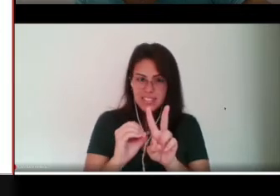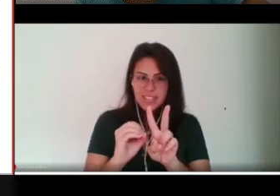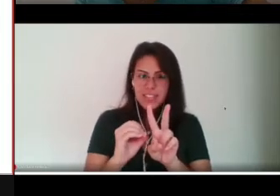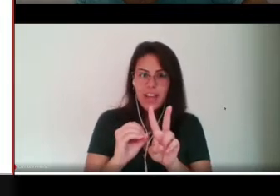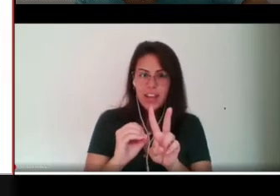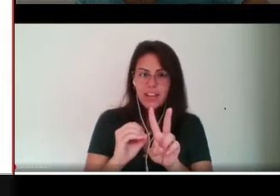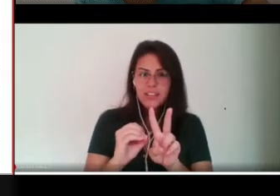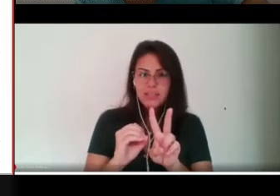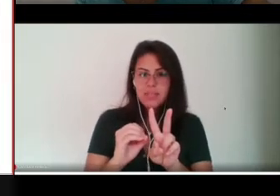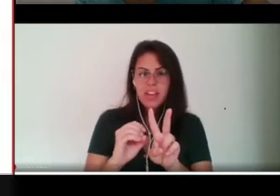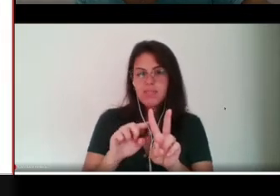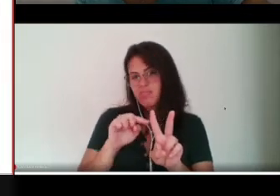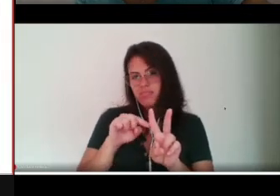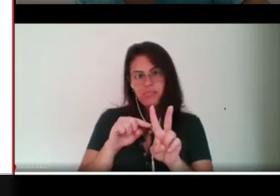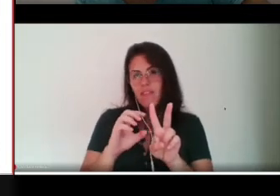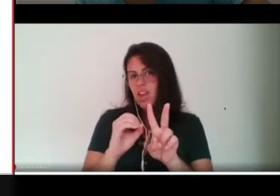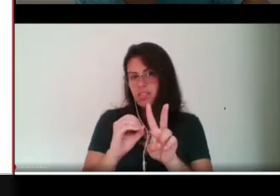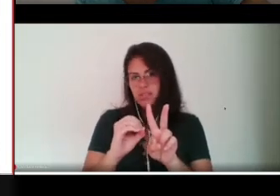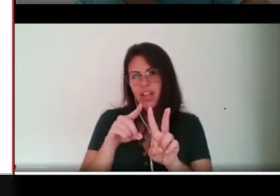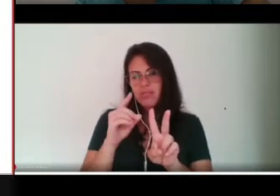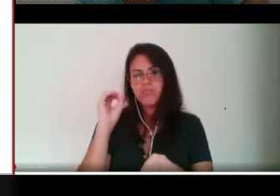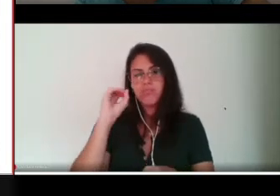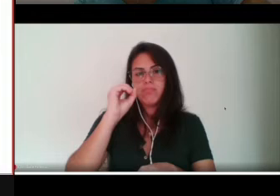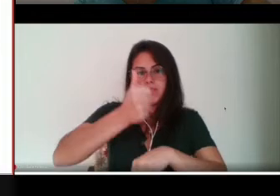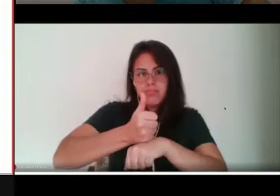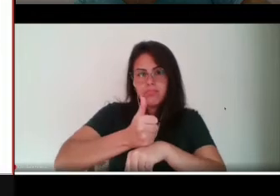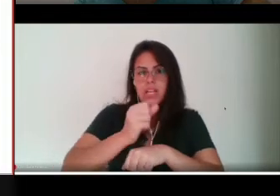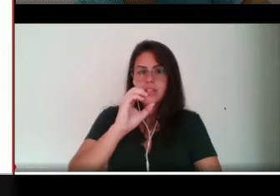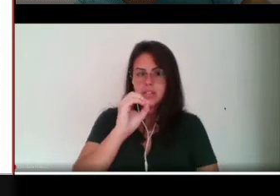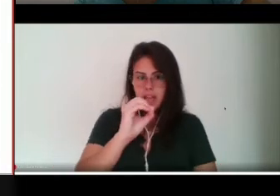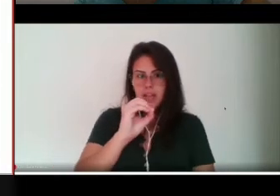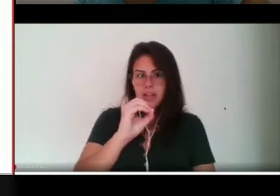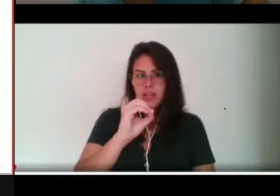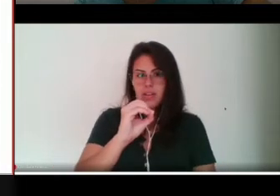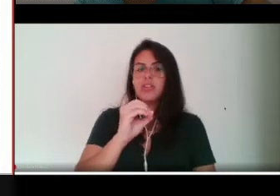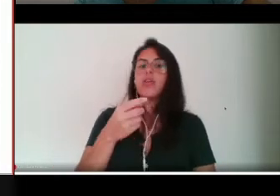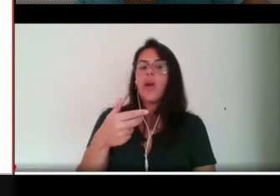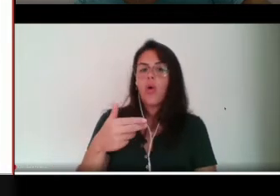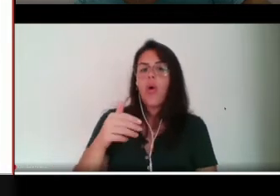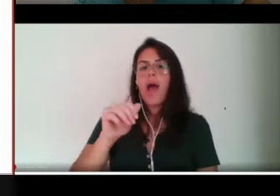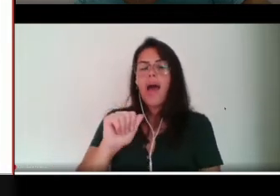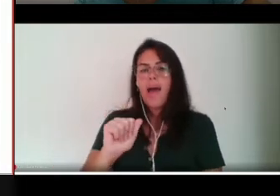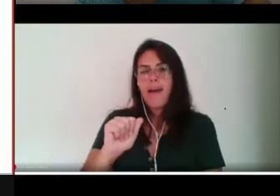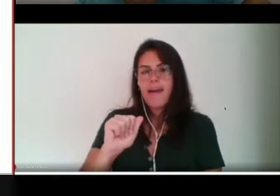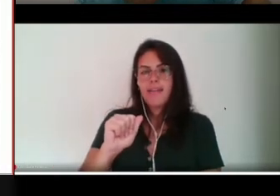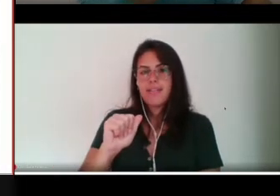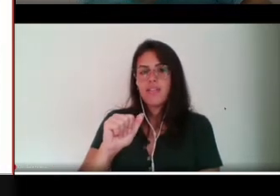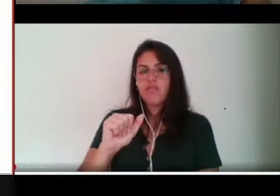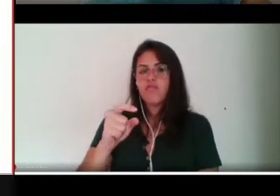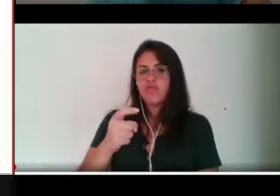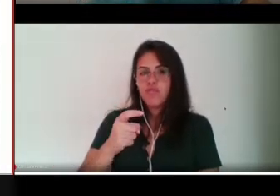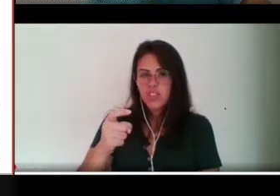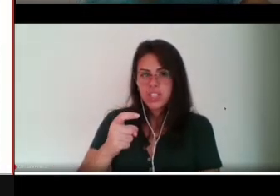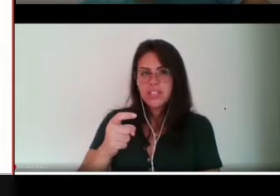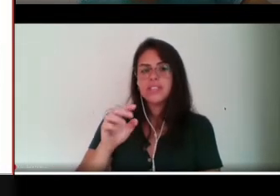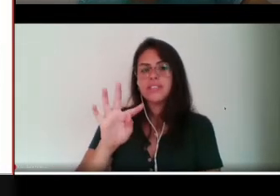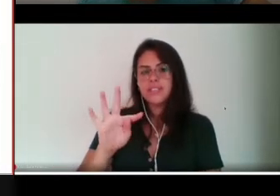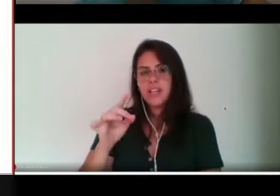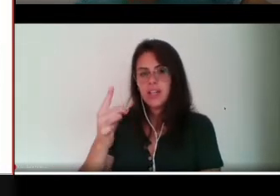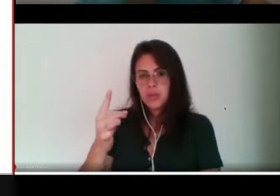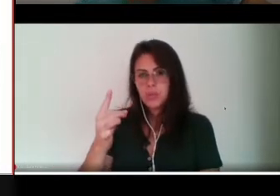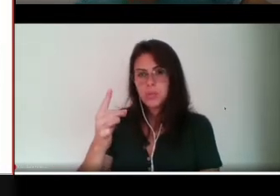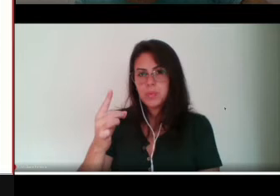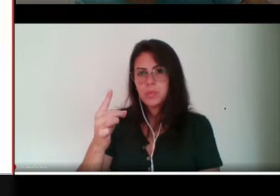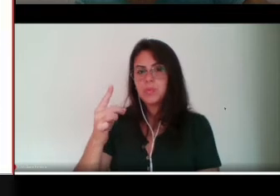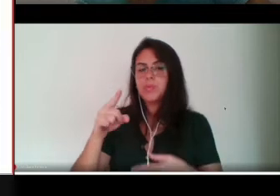0. Então, ΔX1 só é igual a T1, 2 sobre 2. E esse